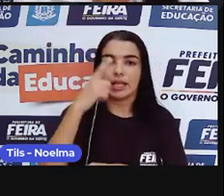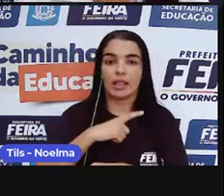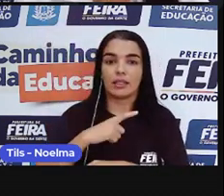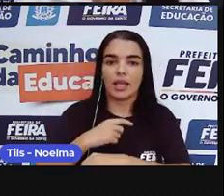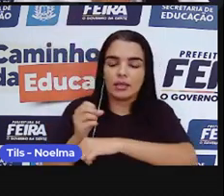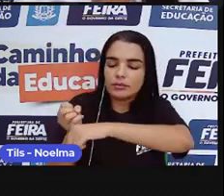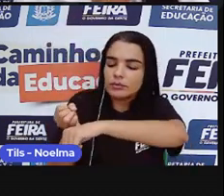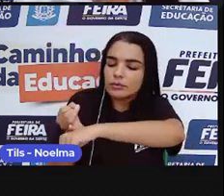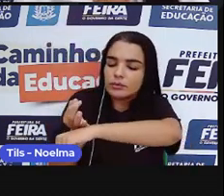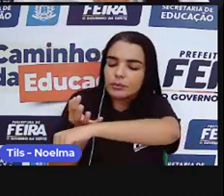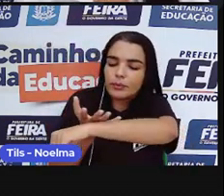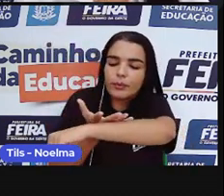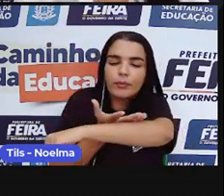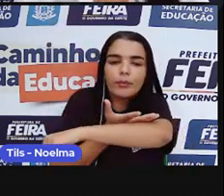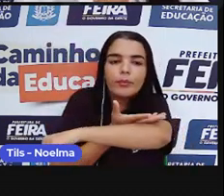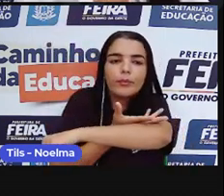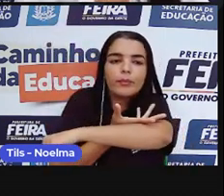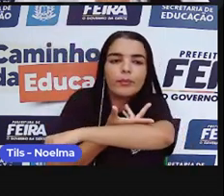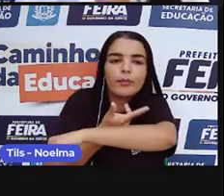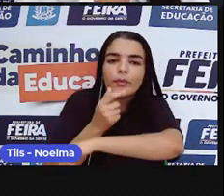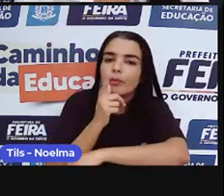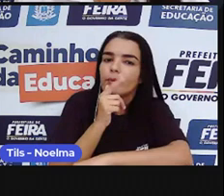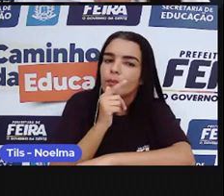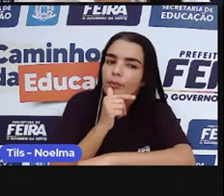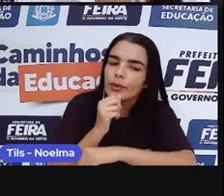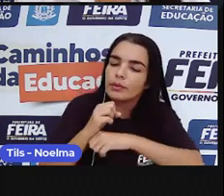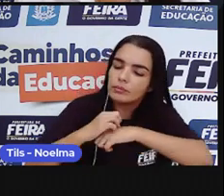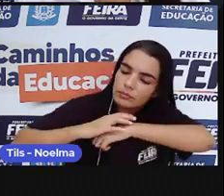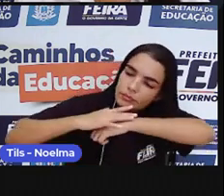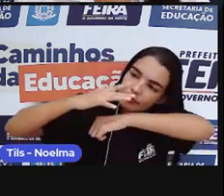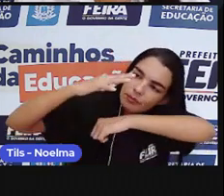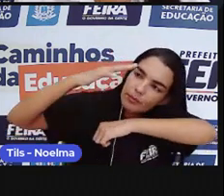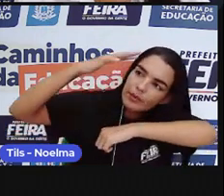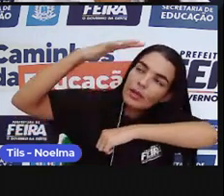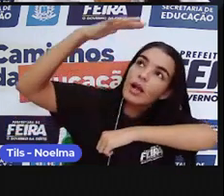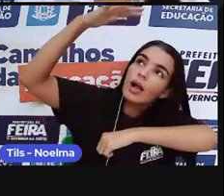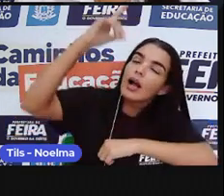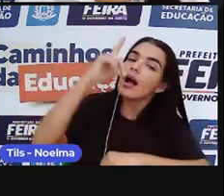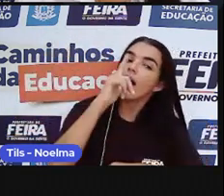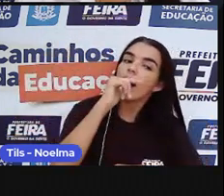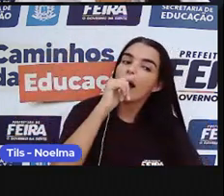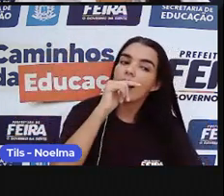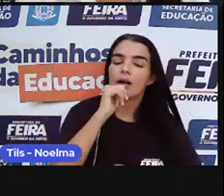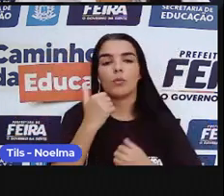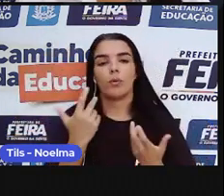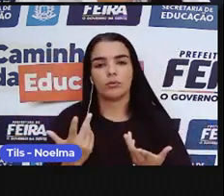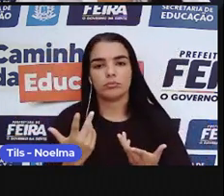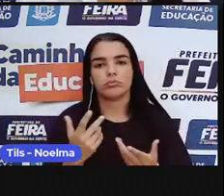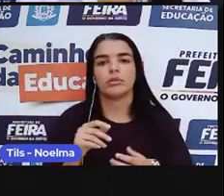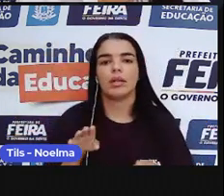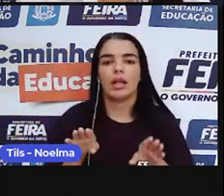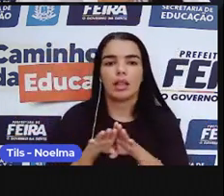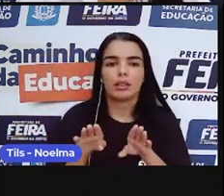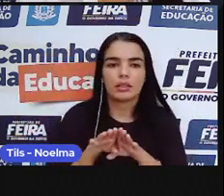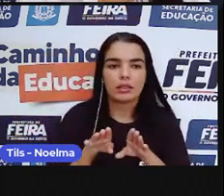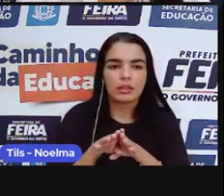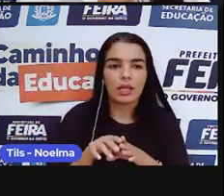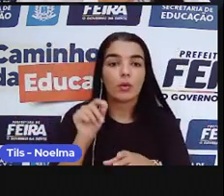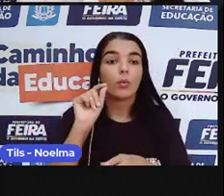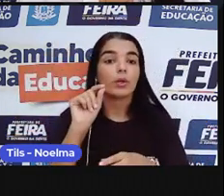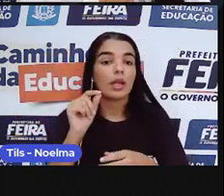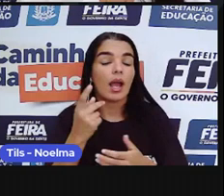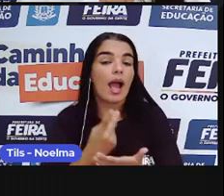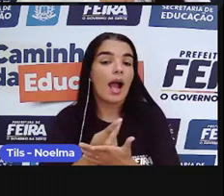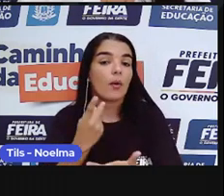elas transpiram, elas liberam para o ar, né? Água, né? E essa água vai fazer com